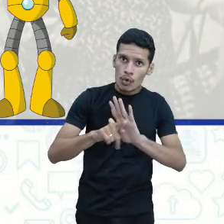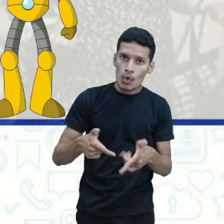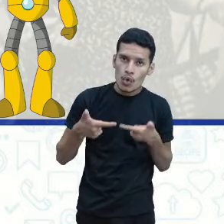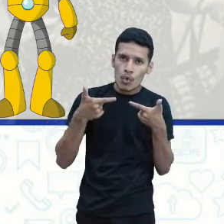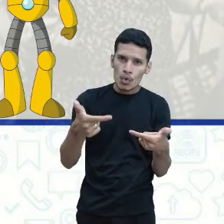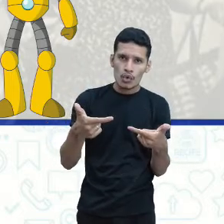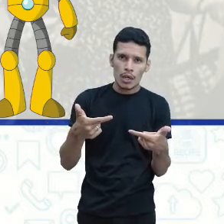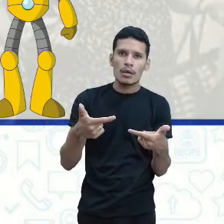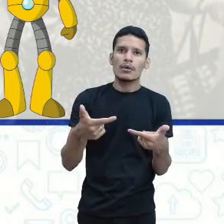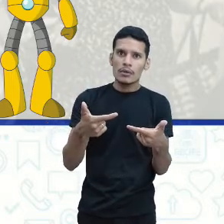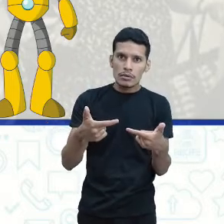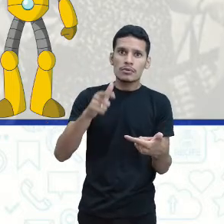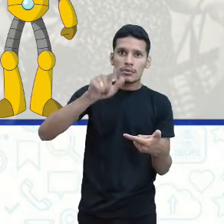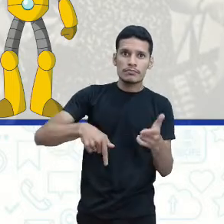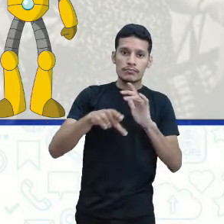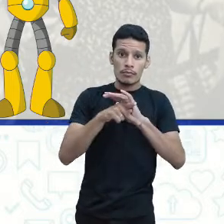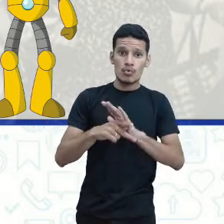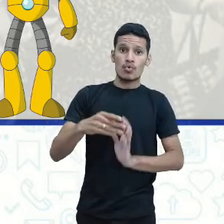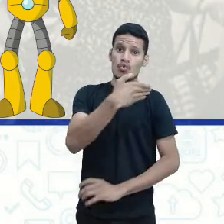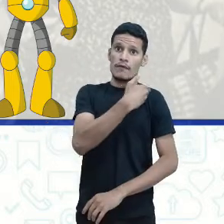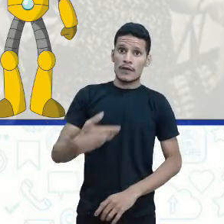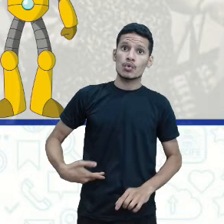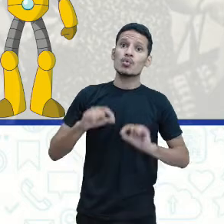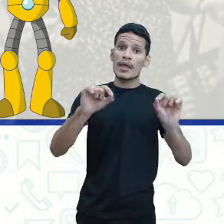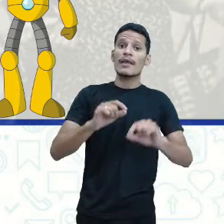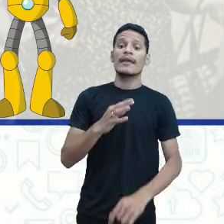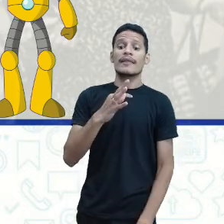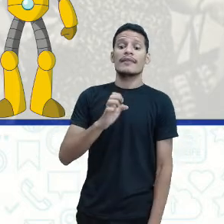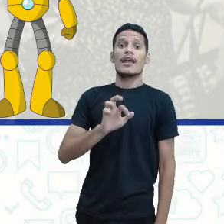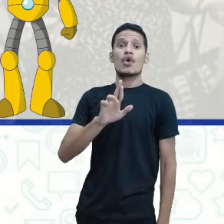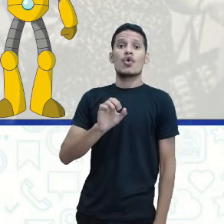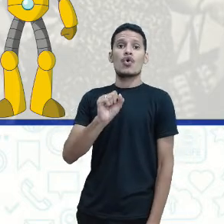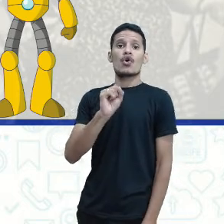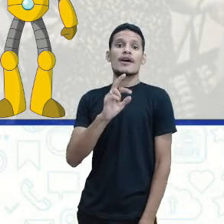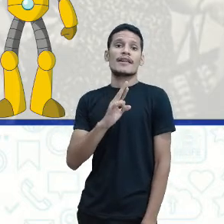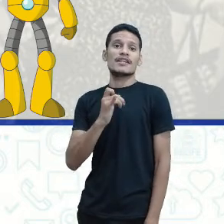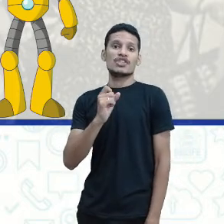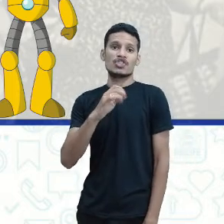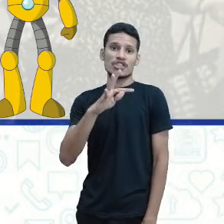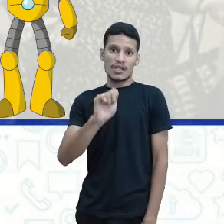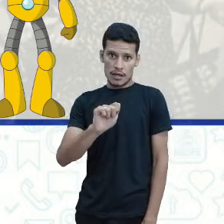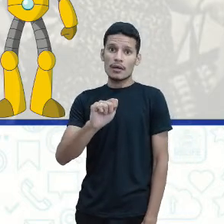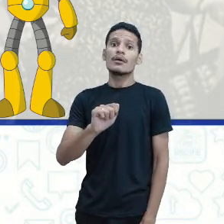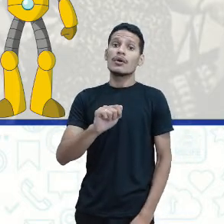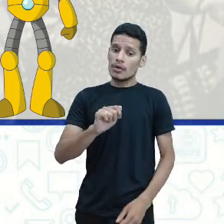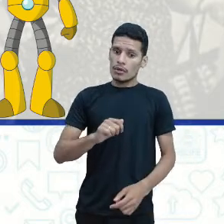eram, né, taxados pelo governo como terroristas. Então, como eu coloquei aí, o governo